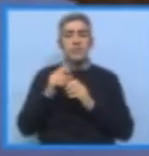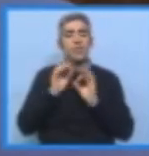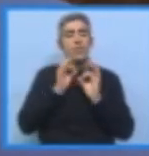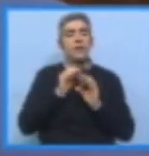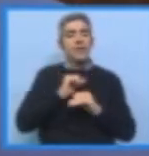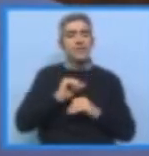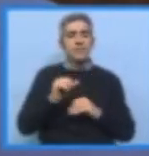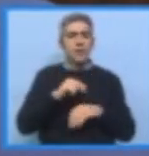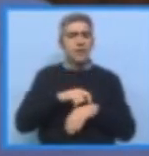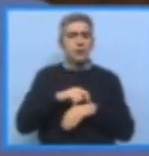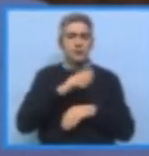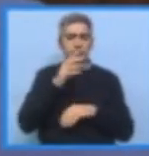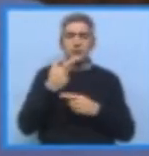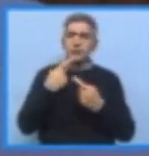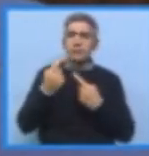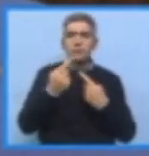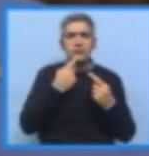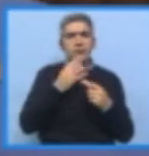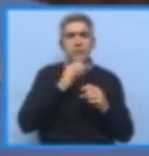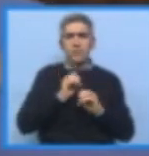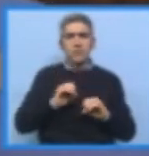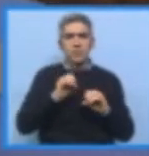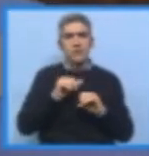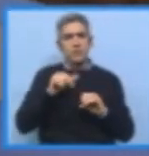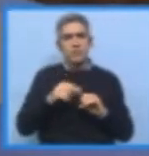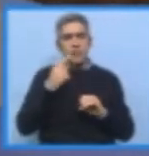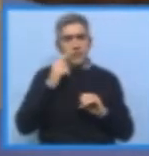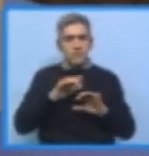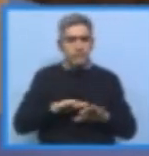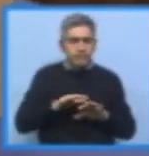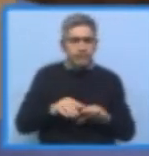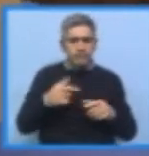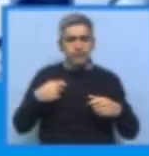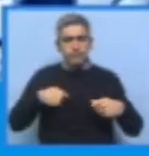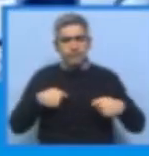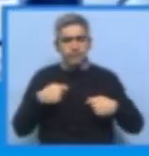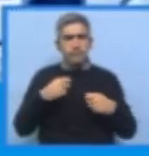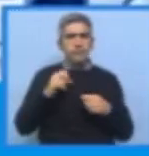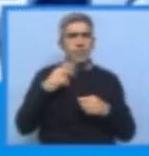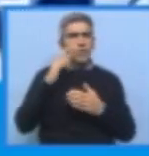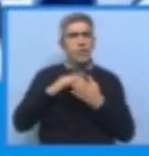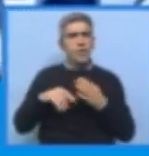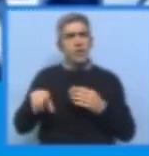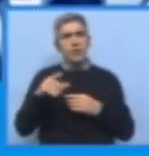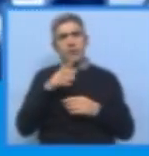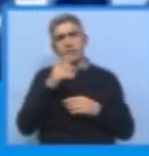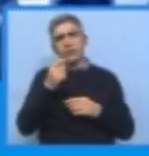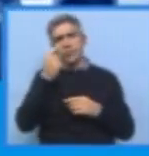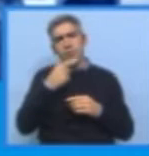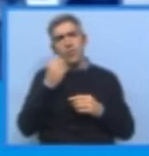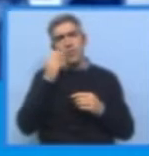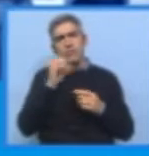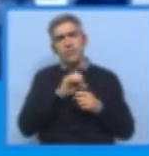intensivos, não há tempo para dialogar com ninguém. Há tempo para ir começando as manobras de reanimação, outro colega vai dizendo a história